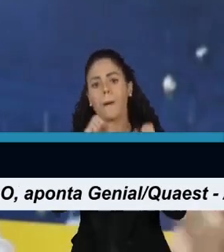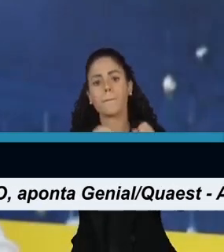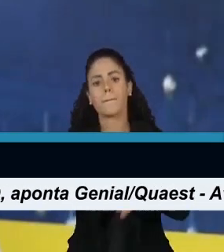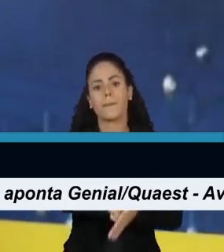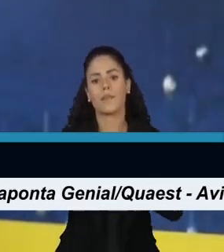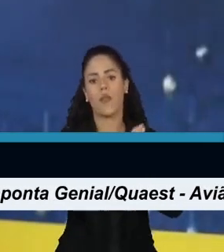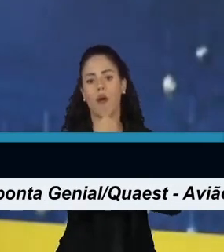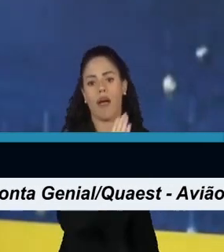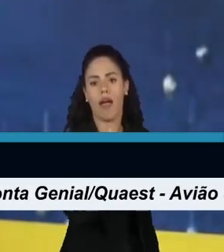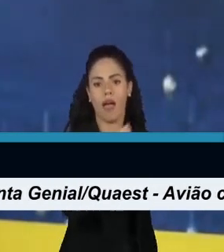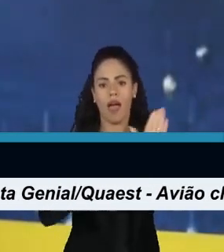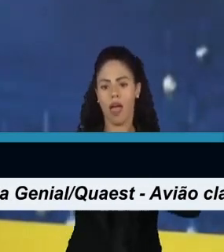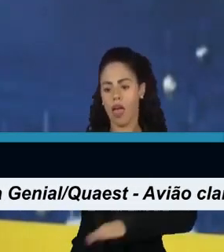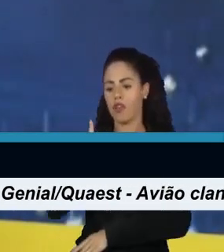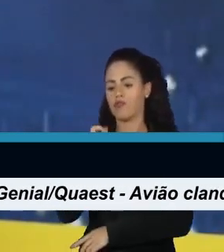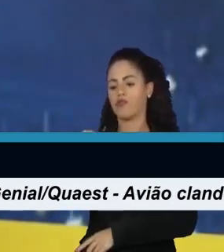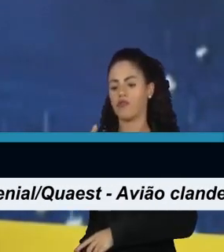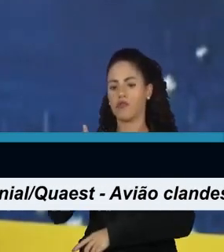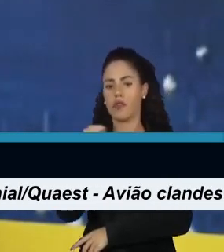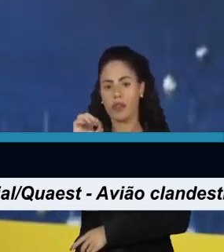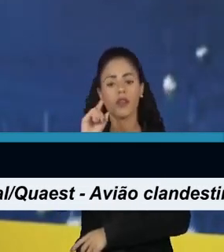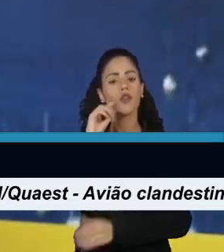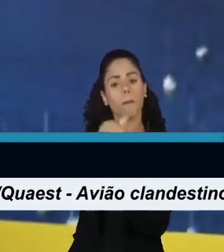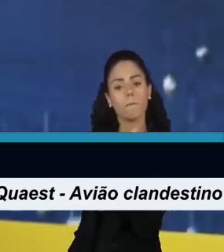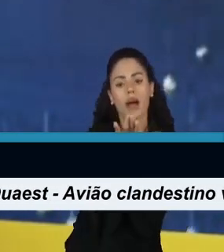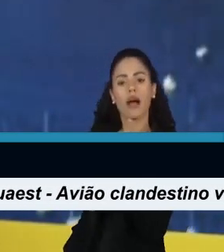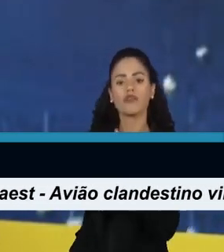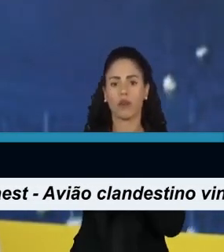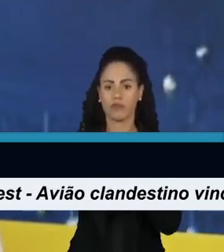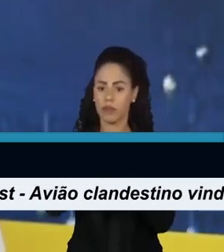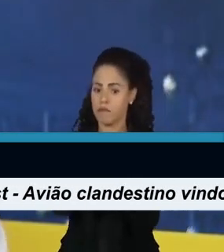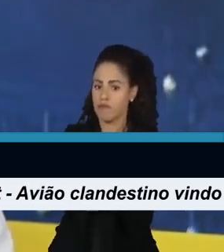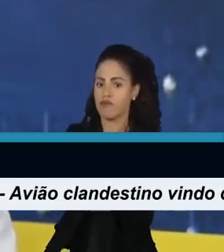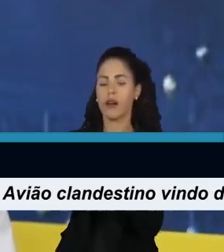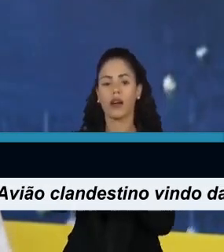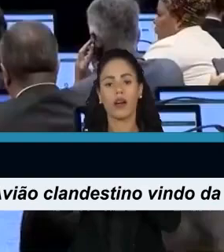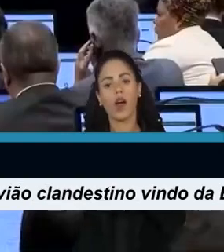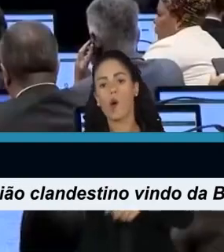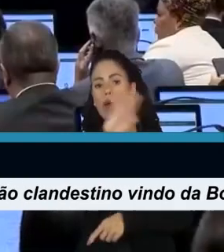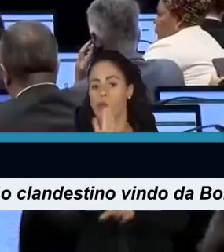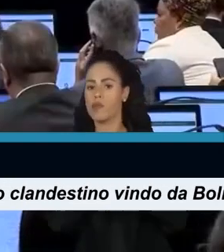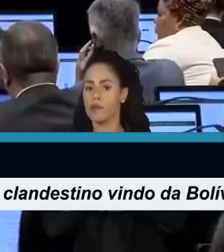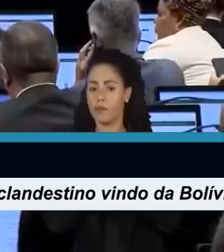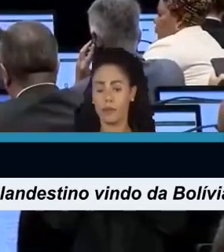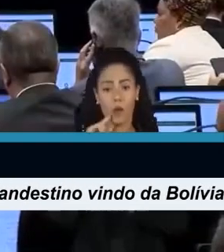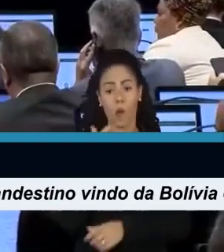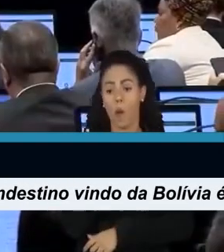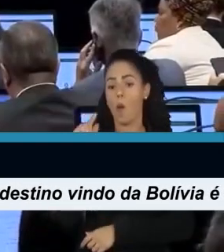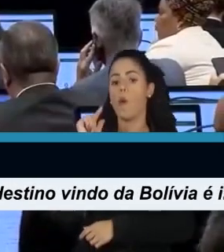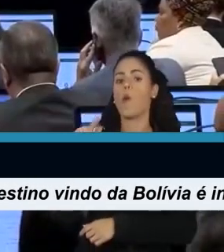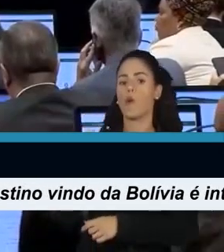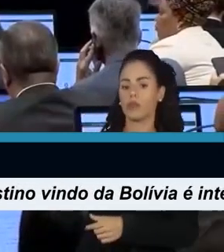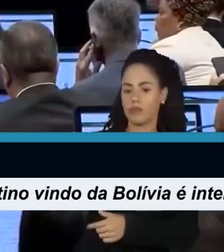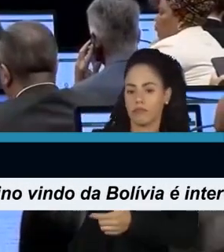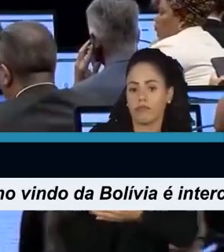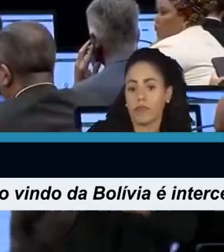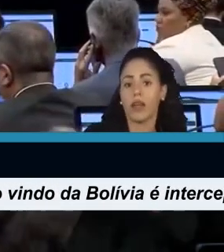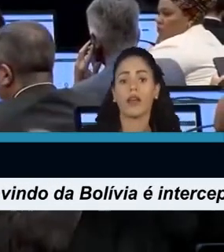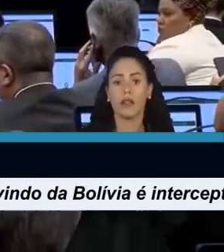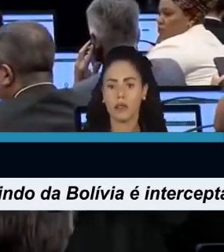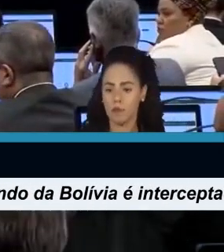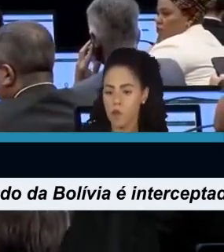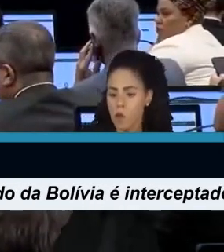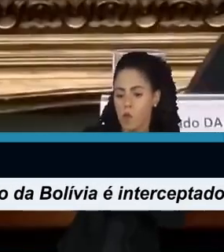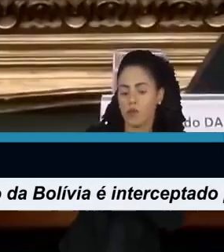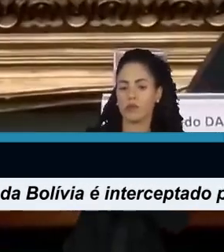mandato de Chiquinho, que já foi expulso do próprio partido, o União Brasil. Numa outra frente, a Comissão de